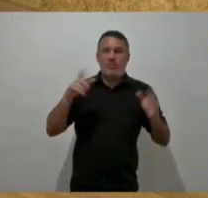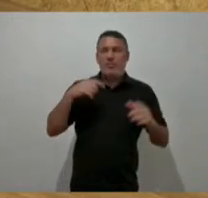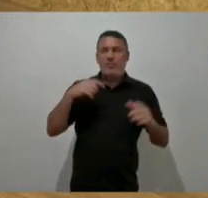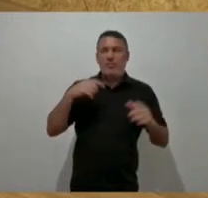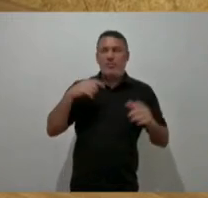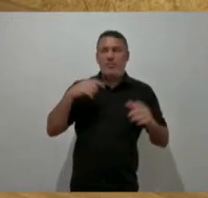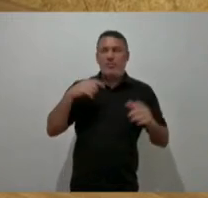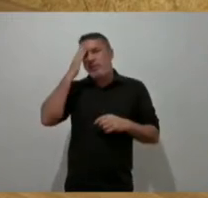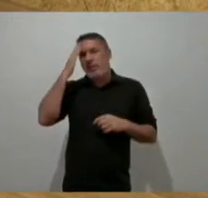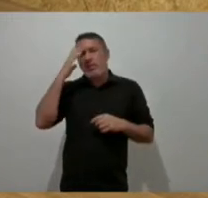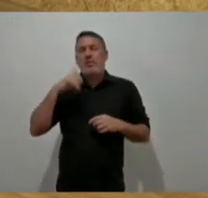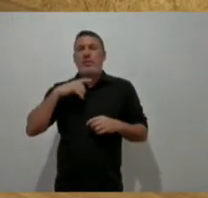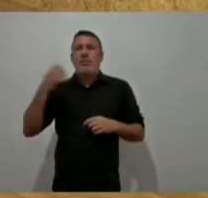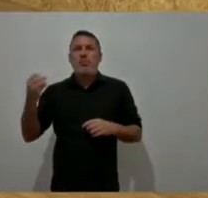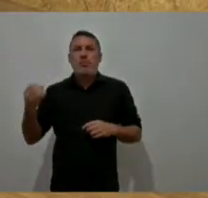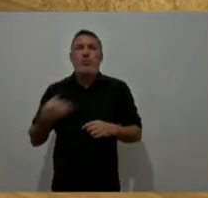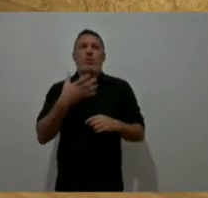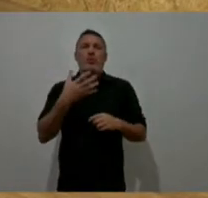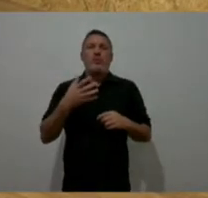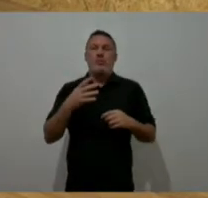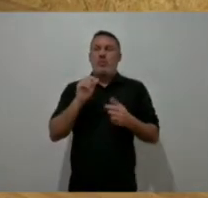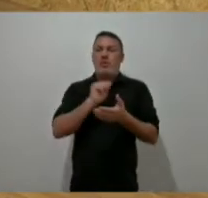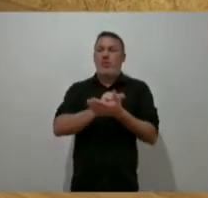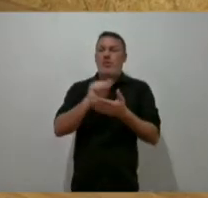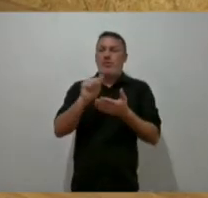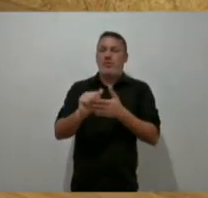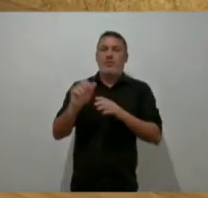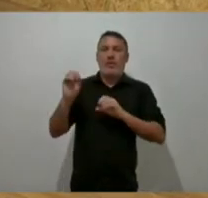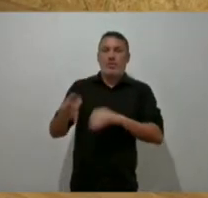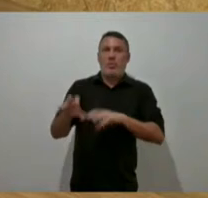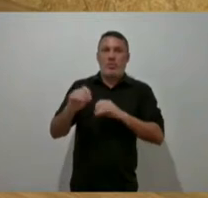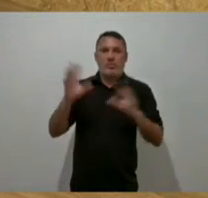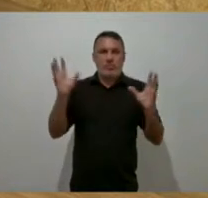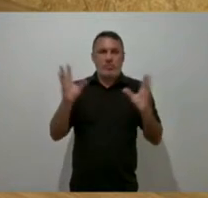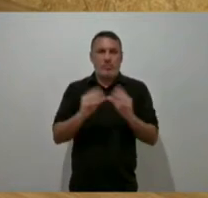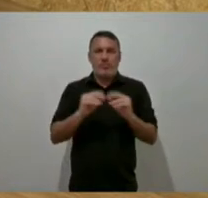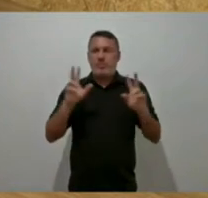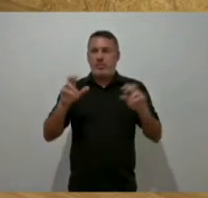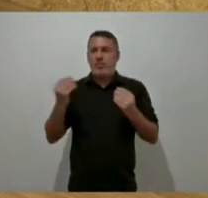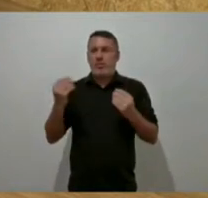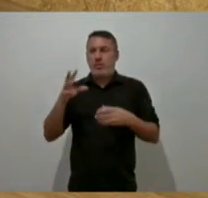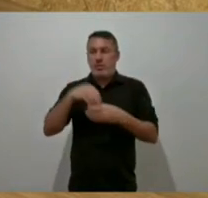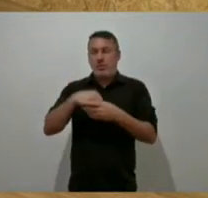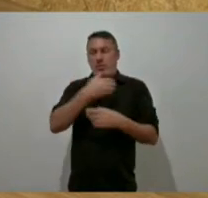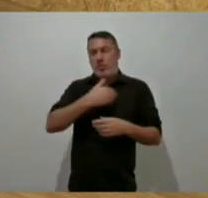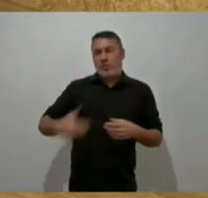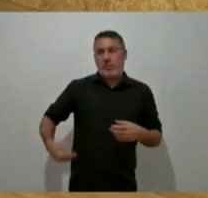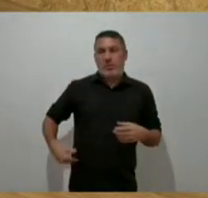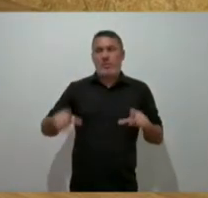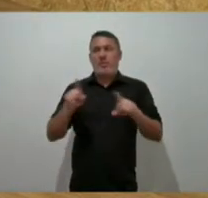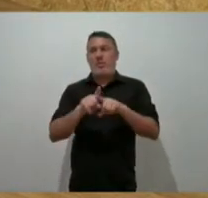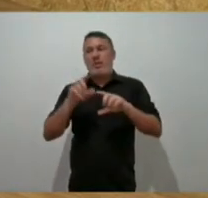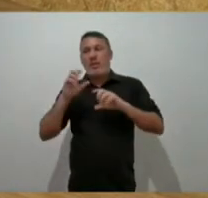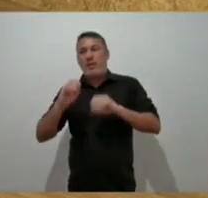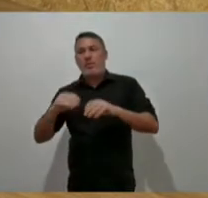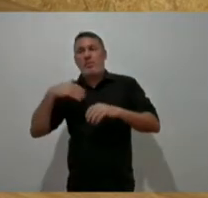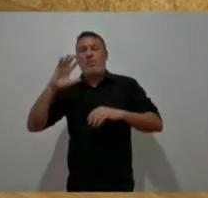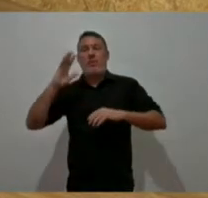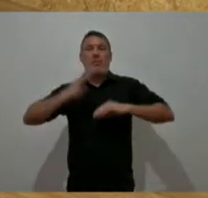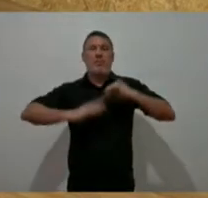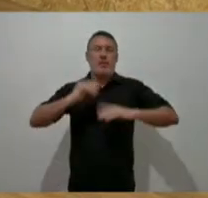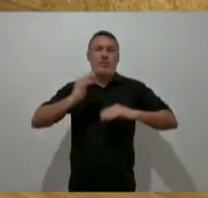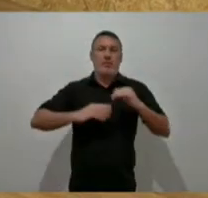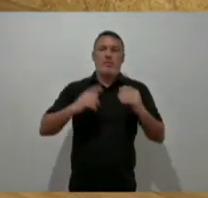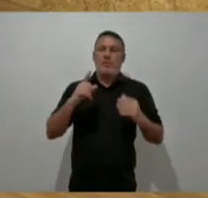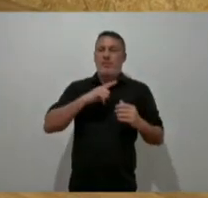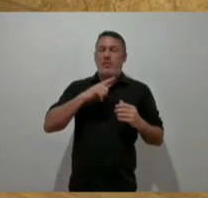agenda educacional dentro do governo, no sentido de deixar a educação mais prática, né? Deixar a educação mais perto e formar